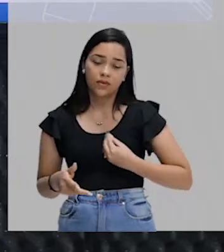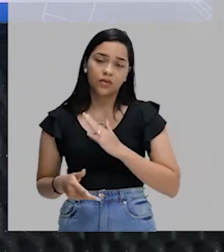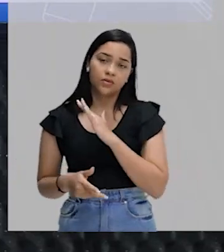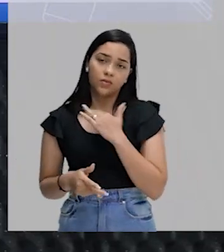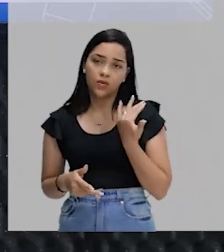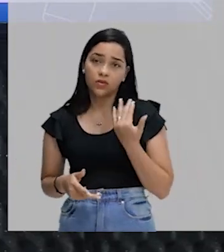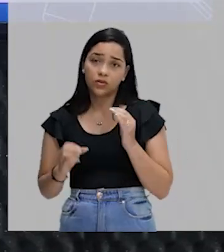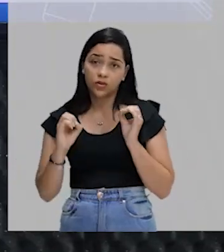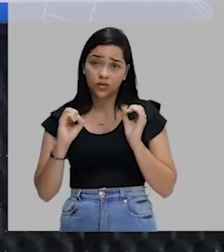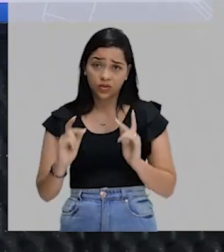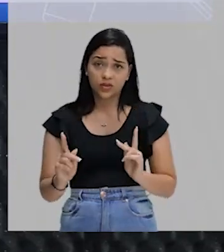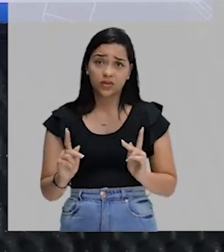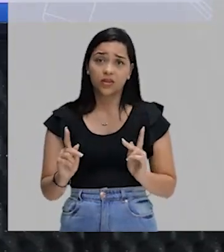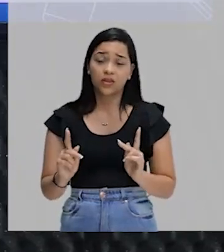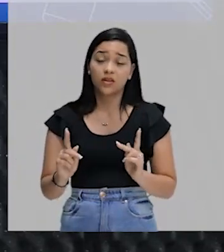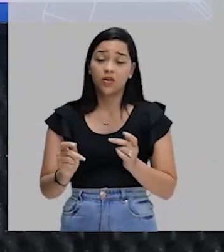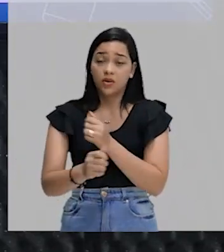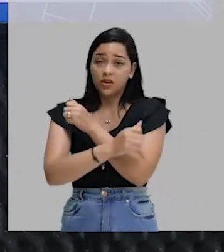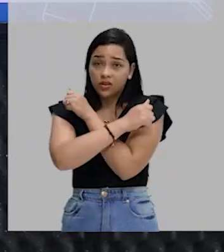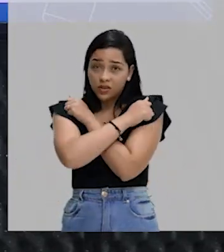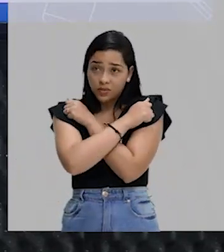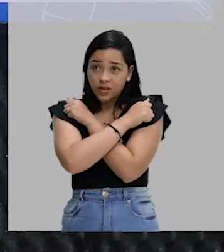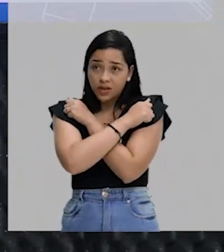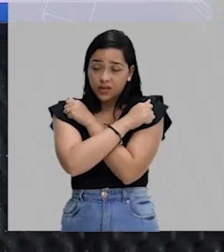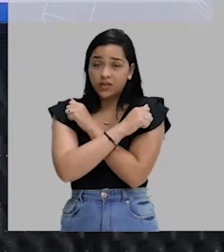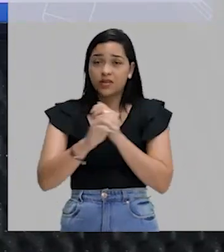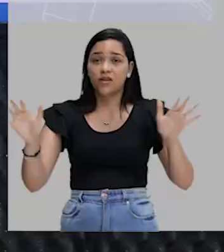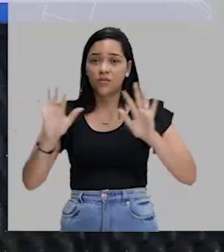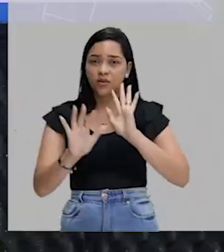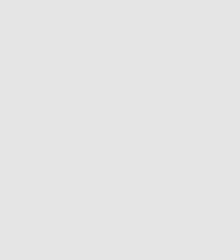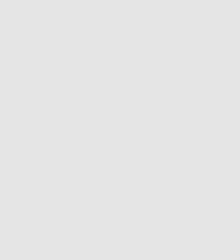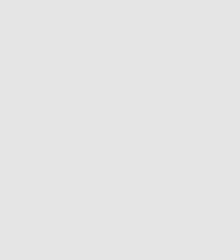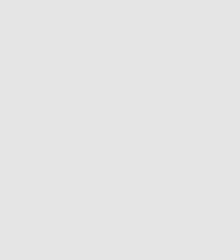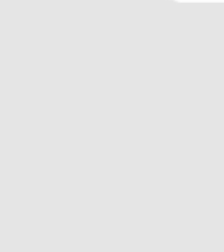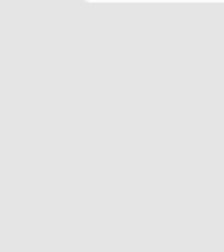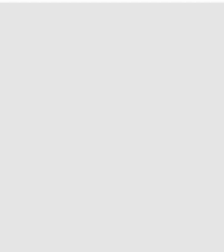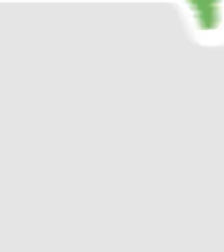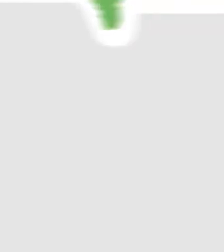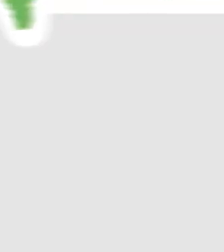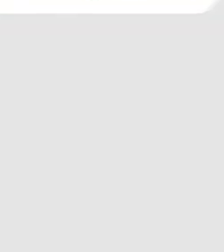tiveram suas vidas ceifadas. Ok, galerinha? Um grande abraço e até o nosso próximo encontro.